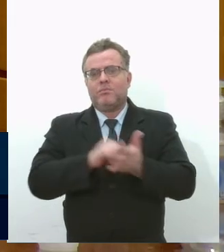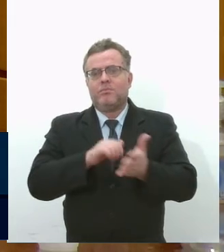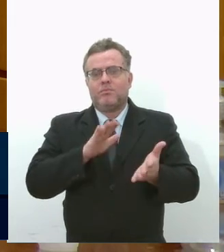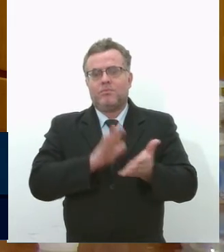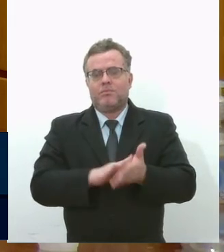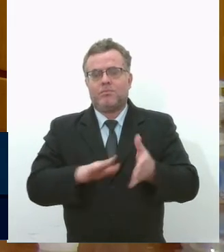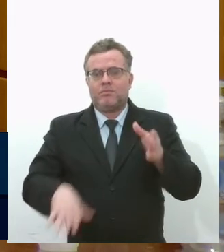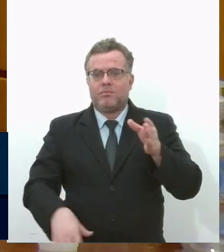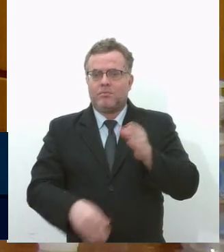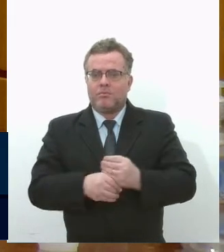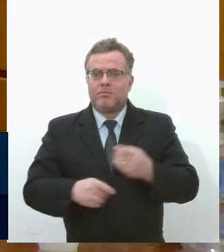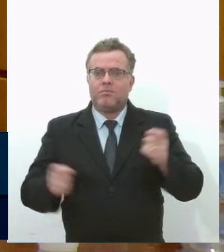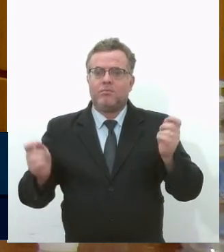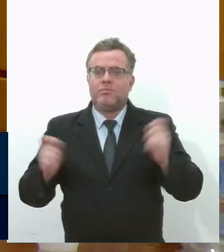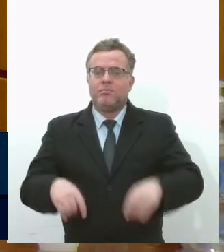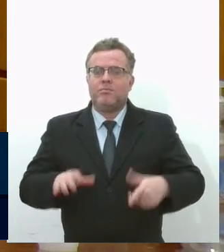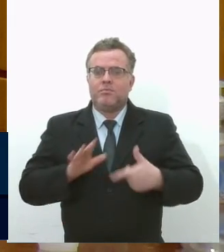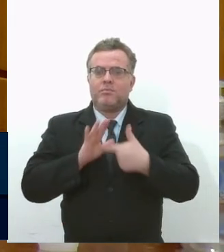auto de infração,